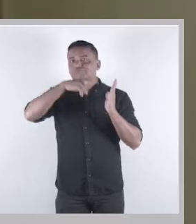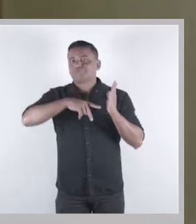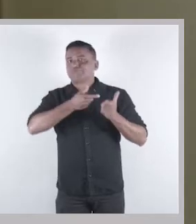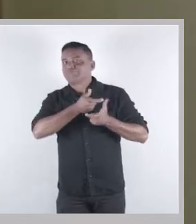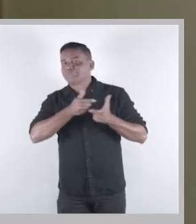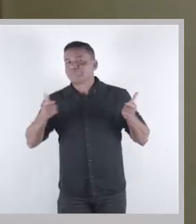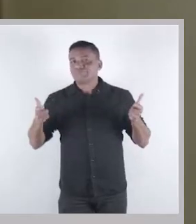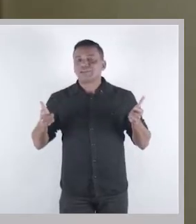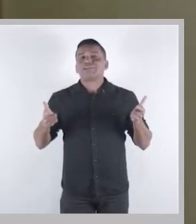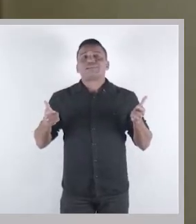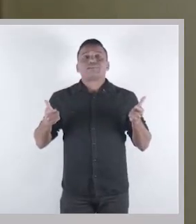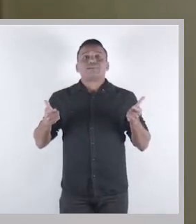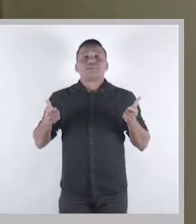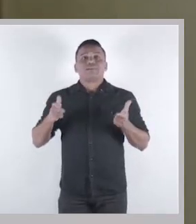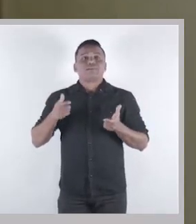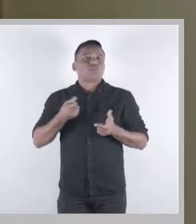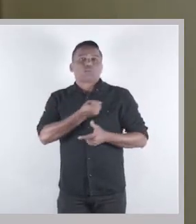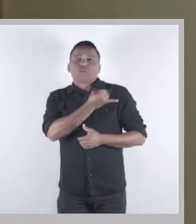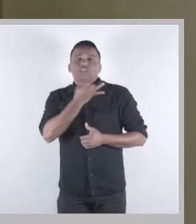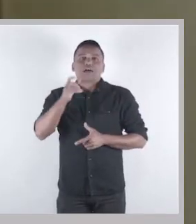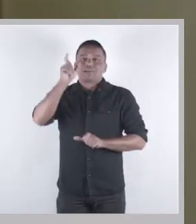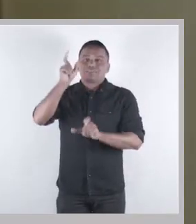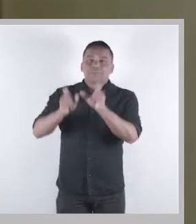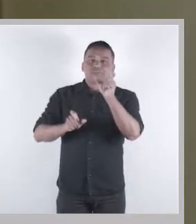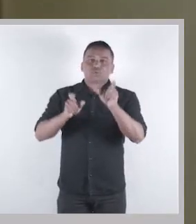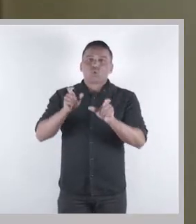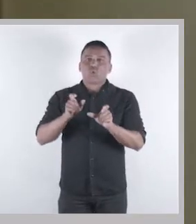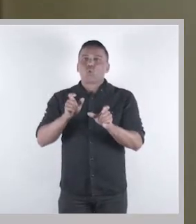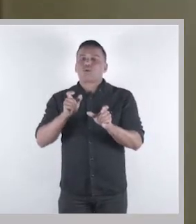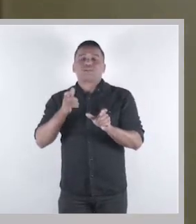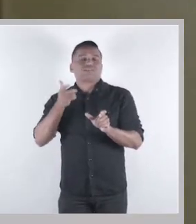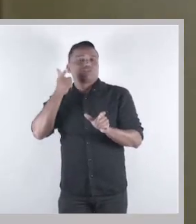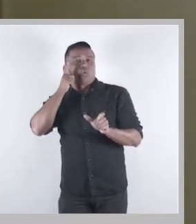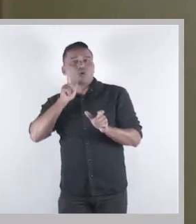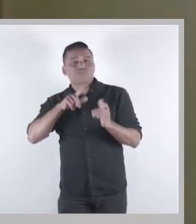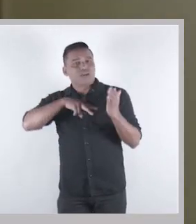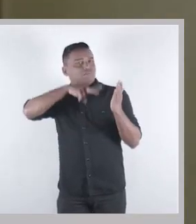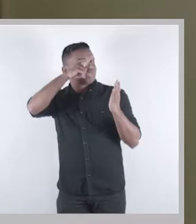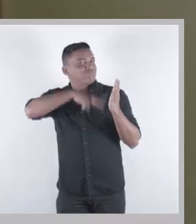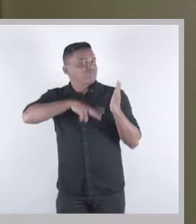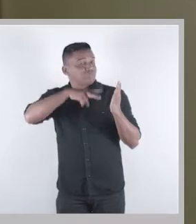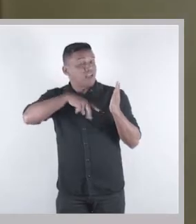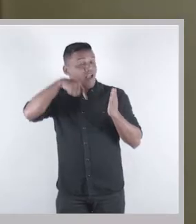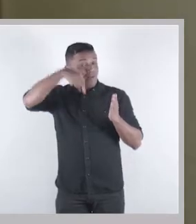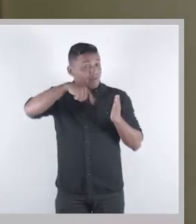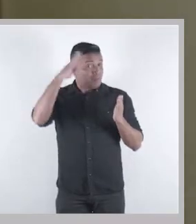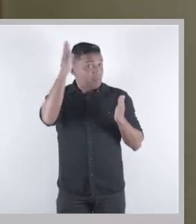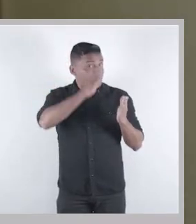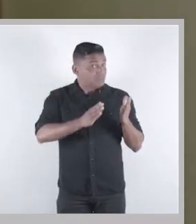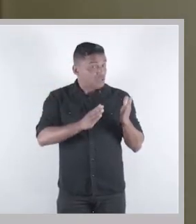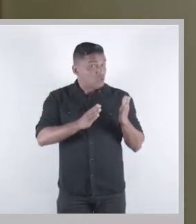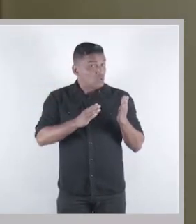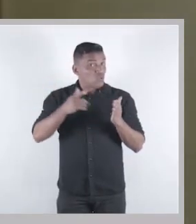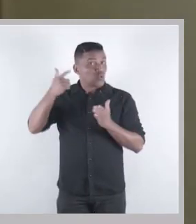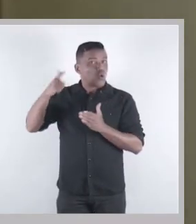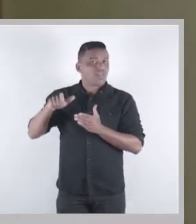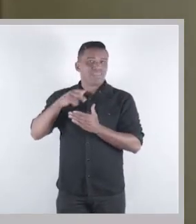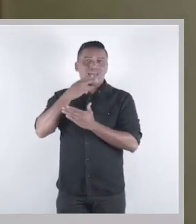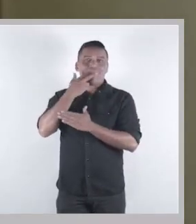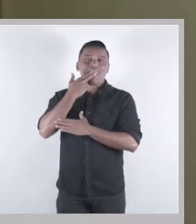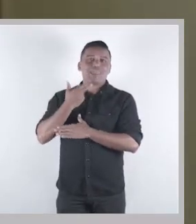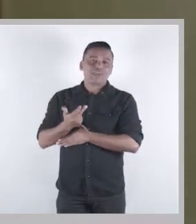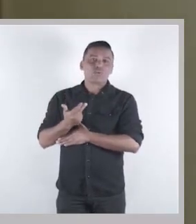acompanhar né O que está sendo feito aqui e outras formas também de levar o que a gente está